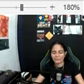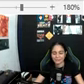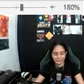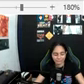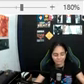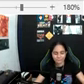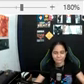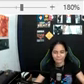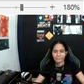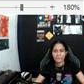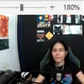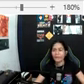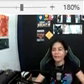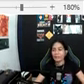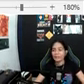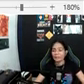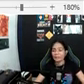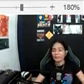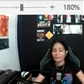Então, vamos lá, gente.